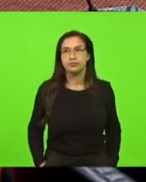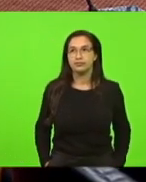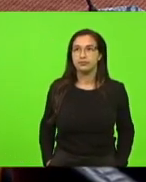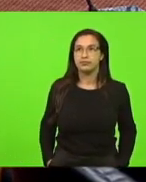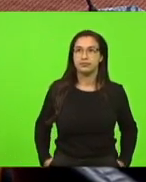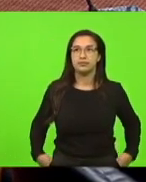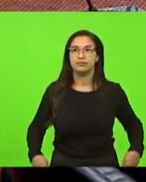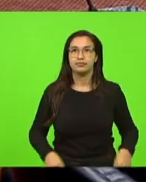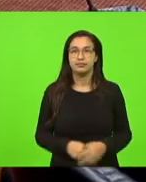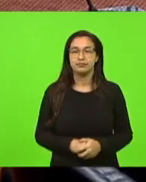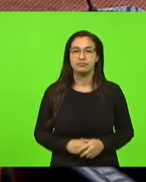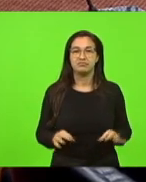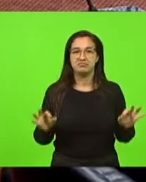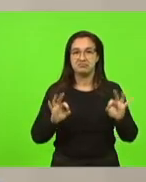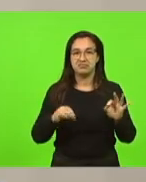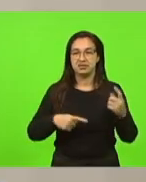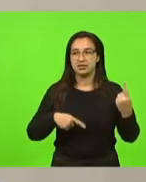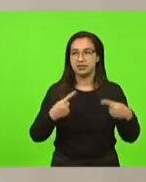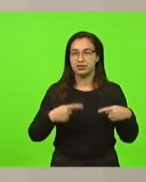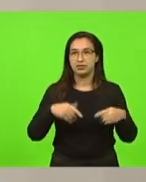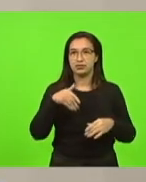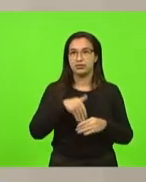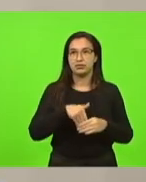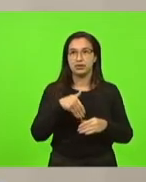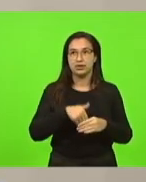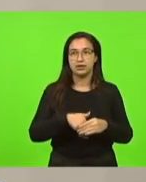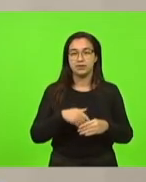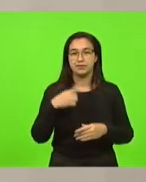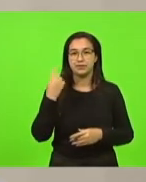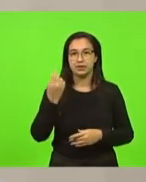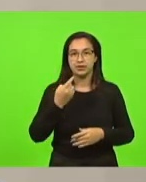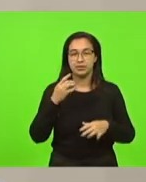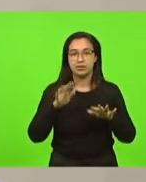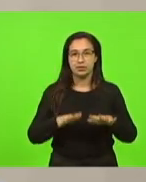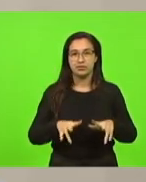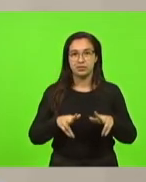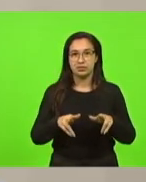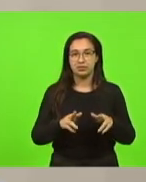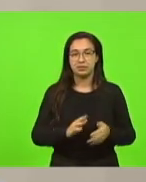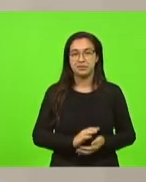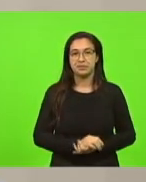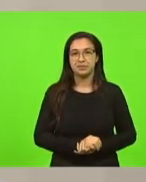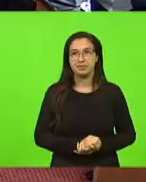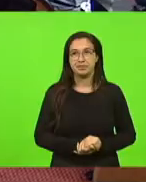Não havendo mais quem queira discutir, em votação. Deputados que aprovam, permaneçam como se encontram.